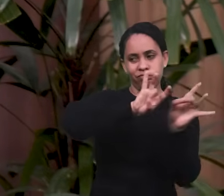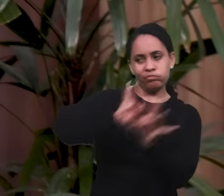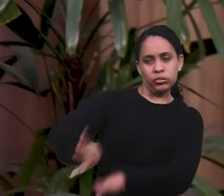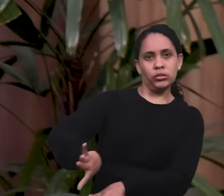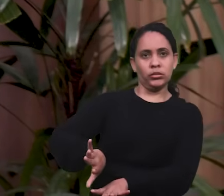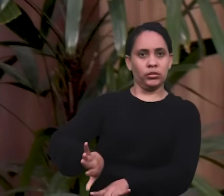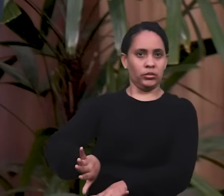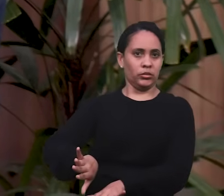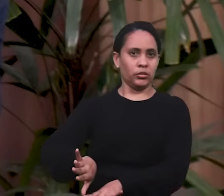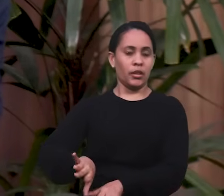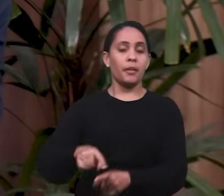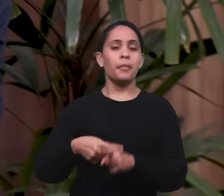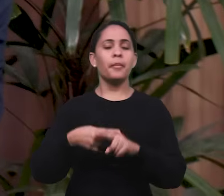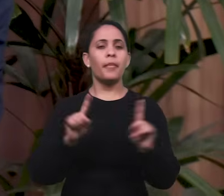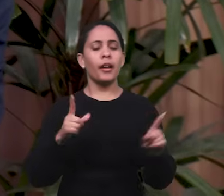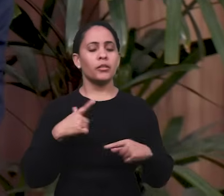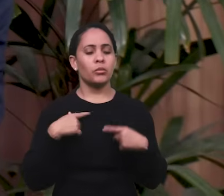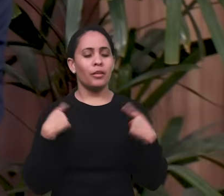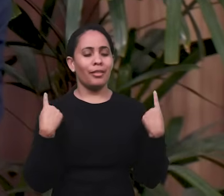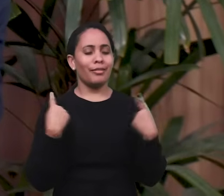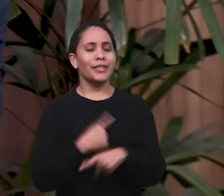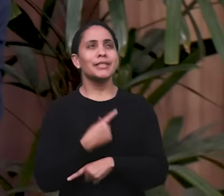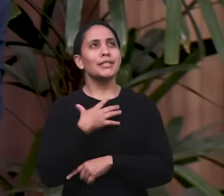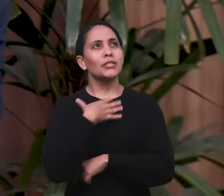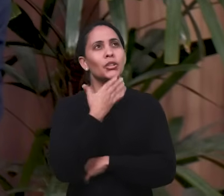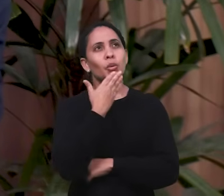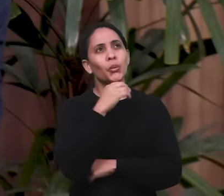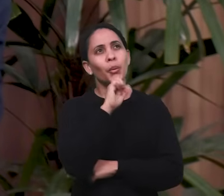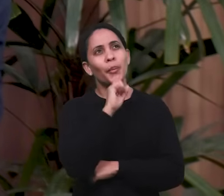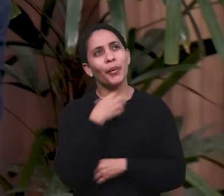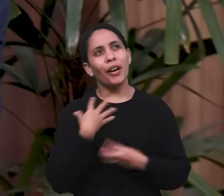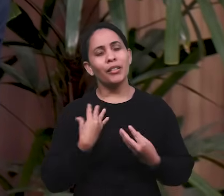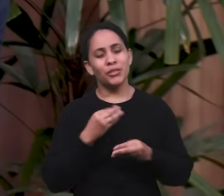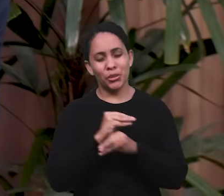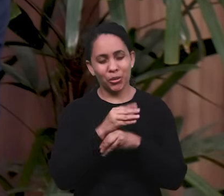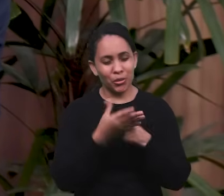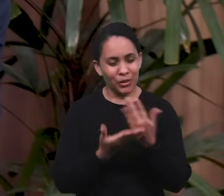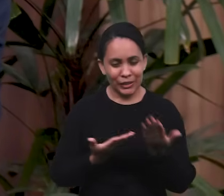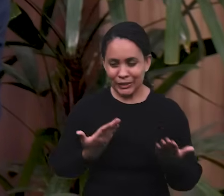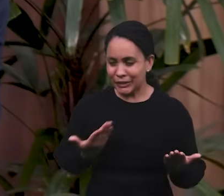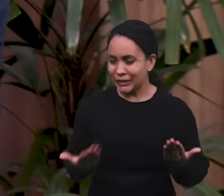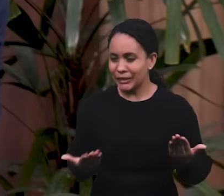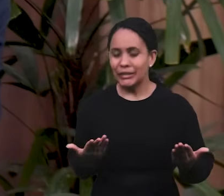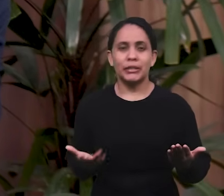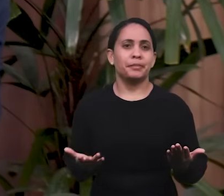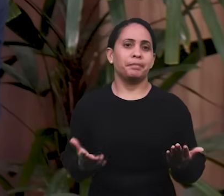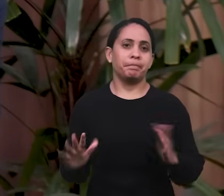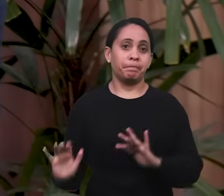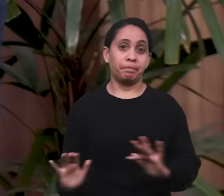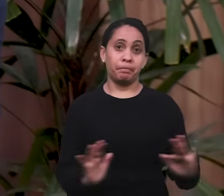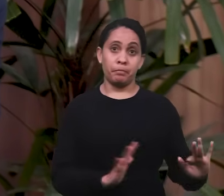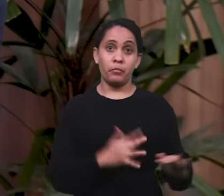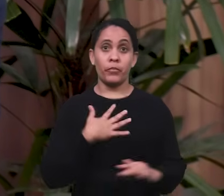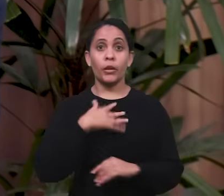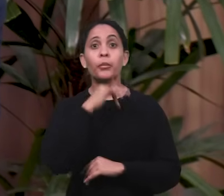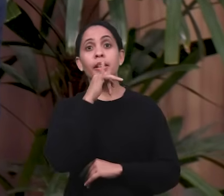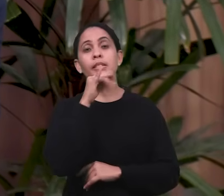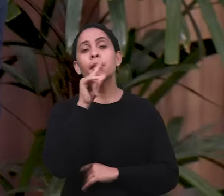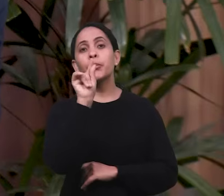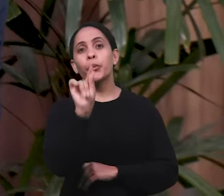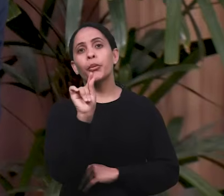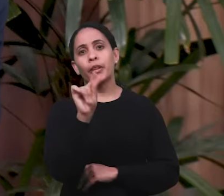lado. E aí imagina o desafio do pai, que tem que cuidar disso. Então, um exemplo que eu acho